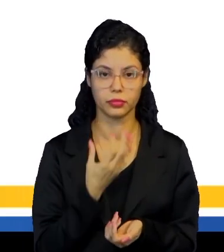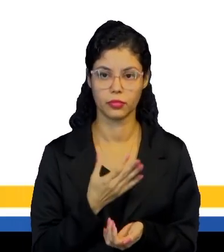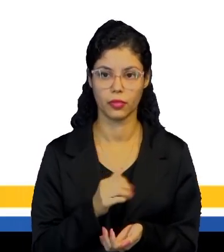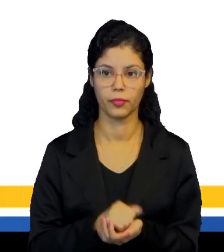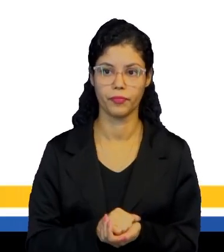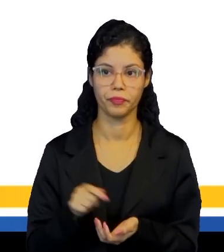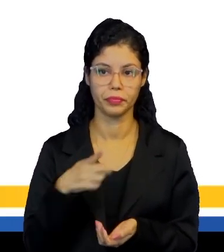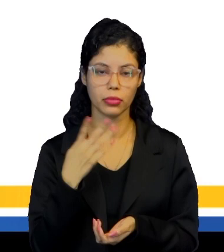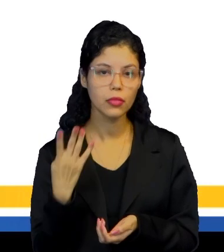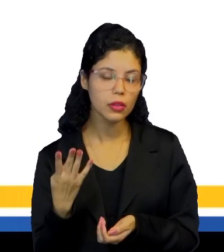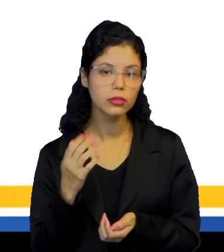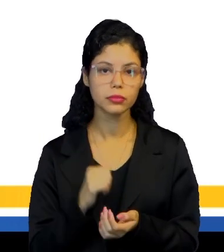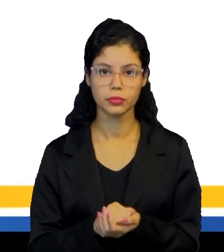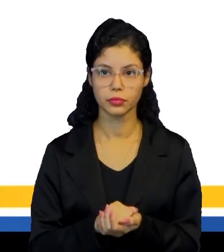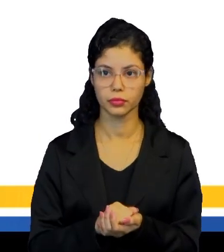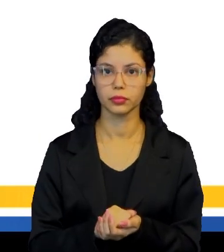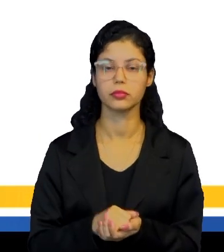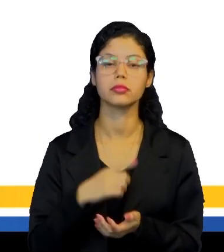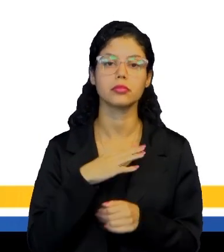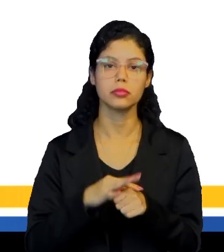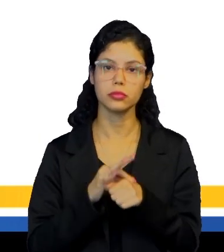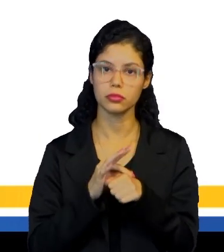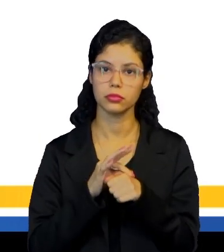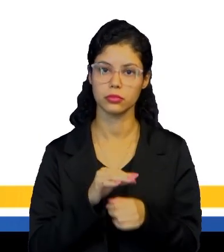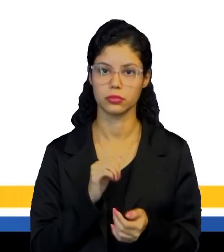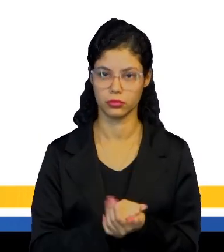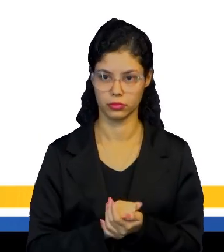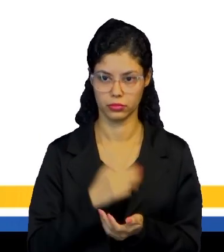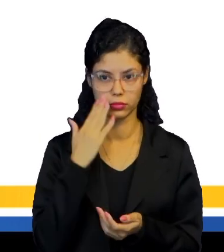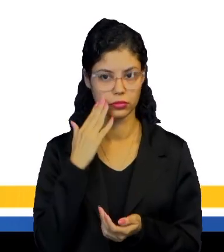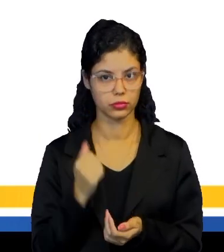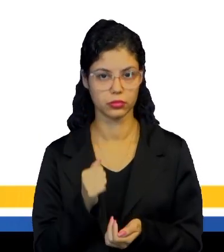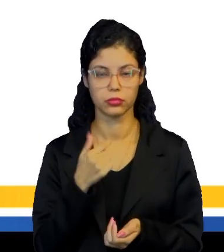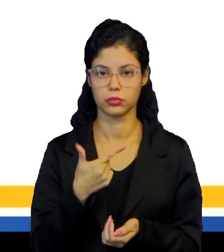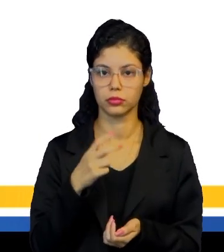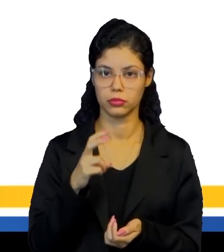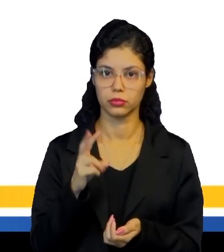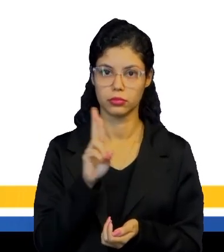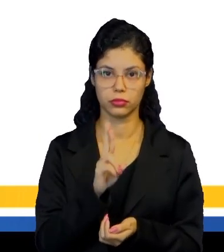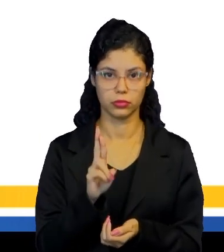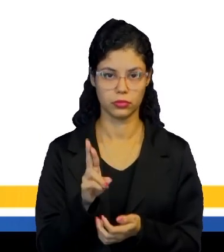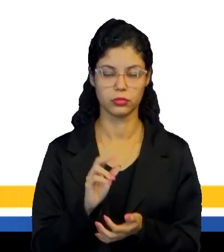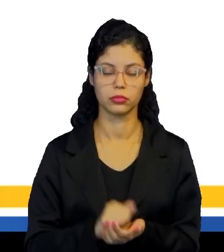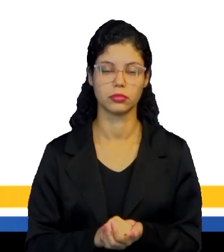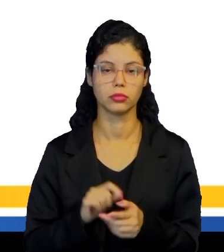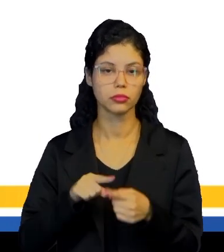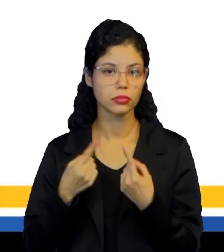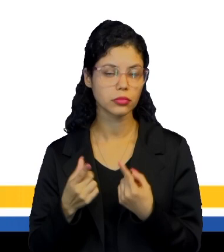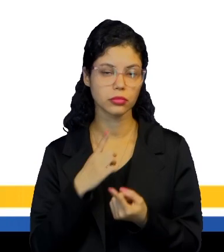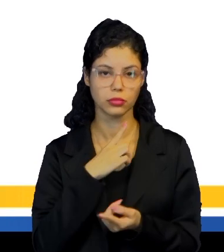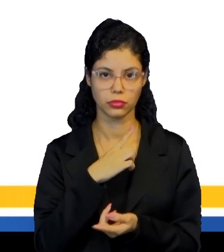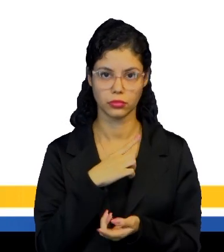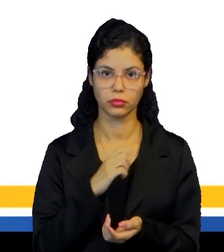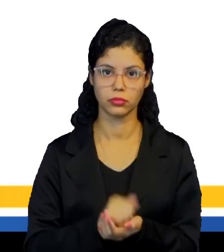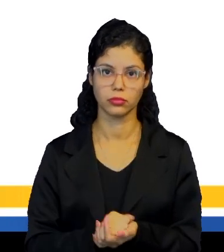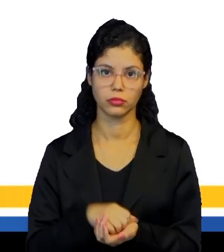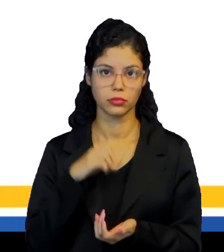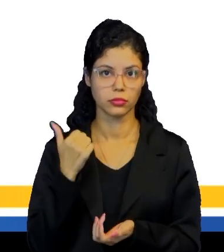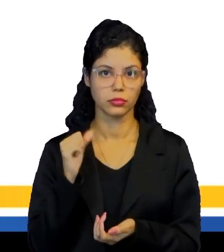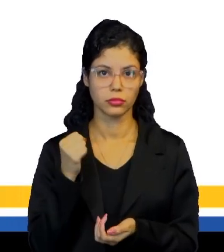Ele quer saber a quantidade de carne sabendo que a carne é curta r$ 25 mas ele só tem